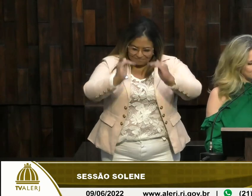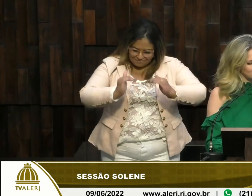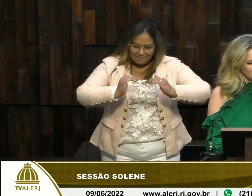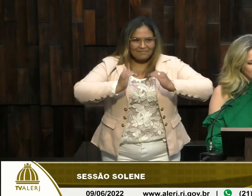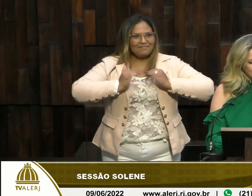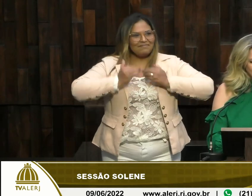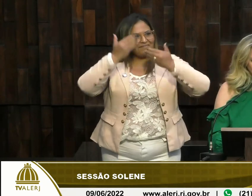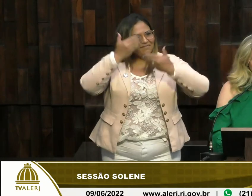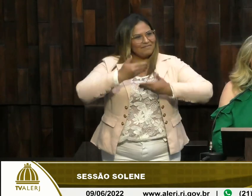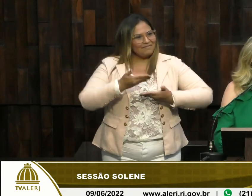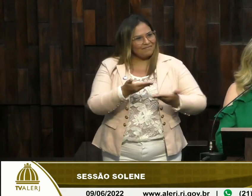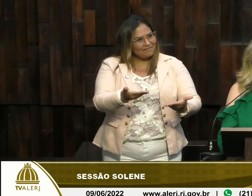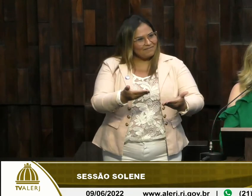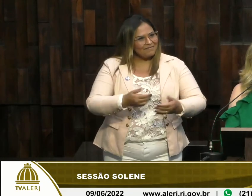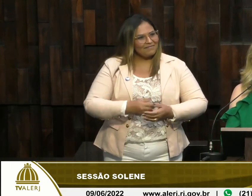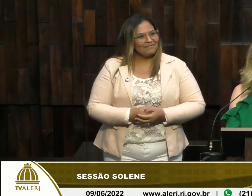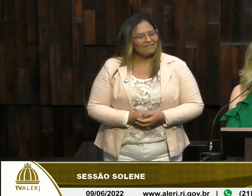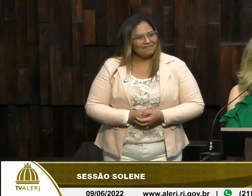aqui.